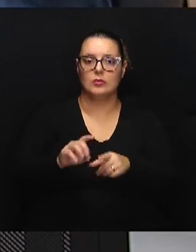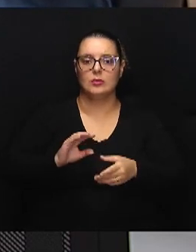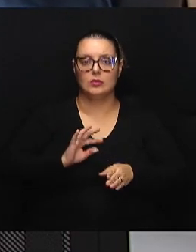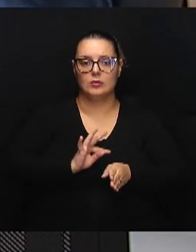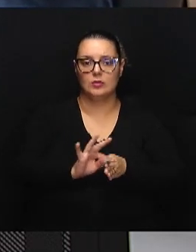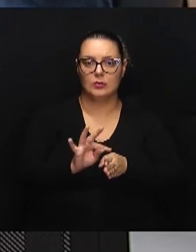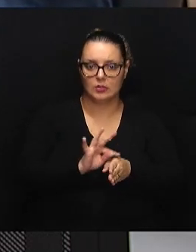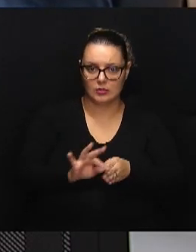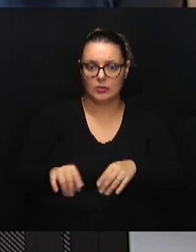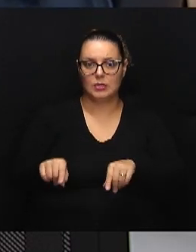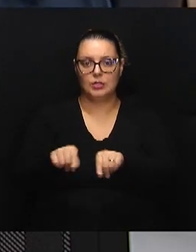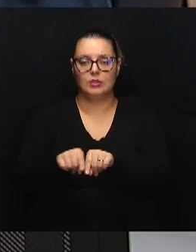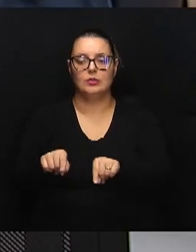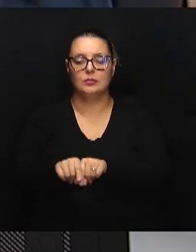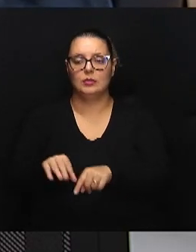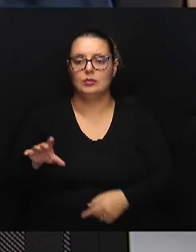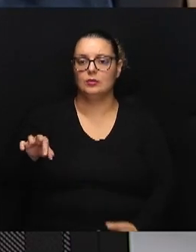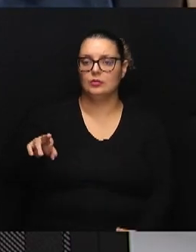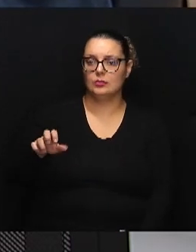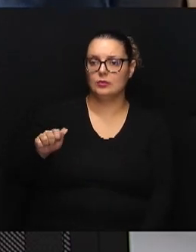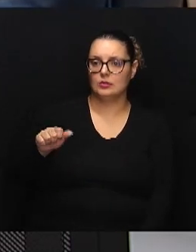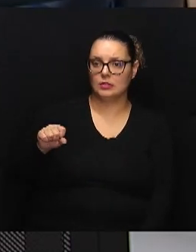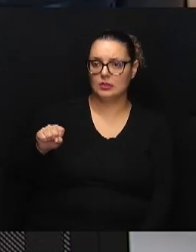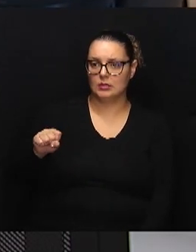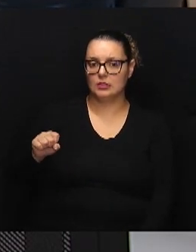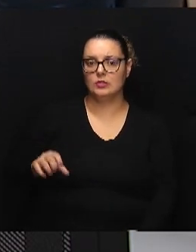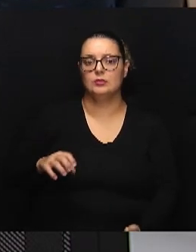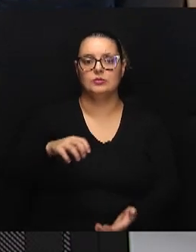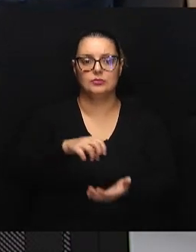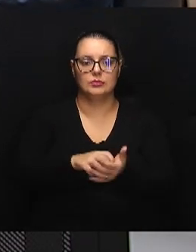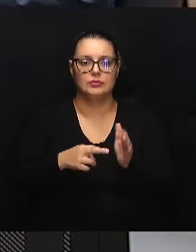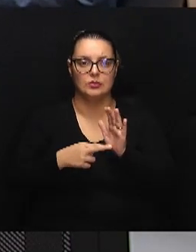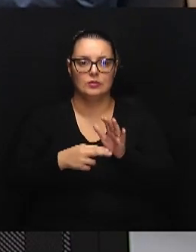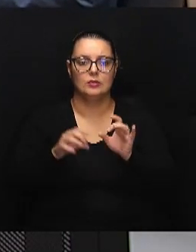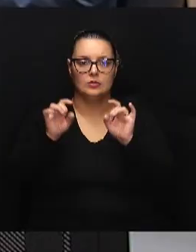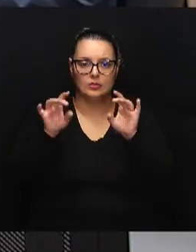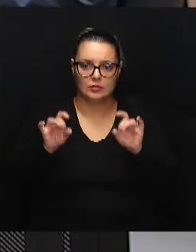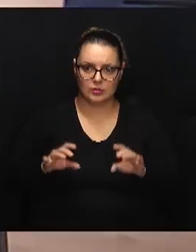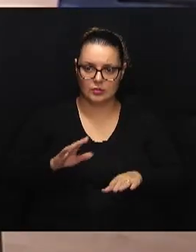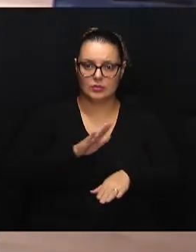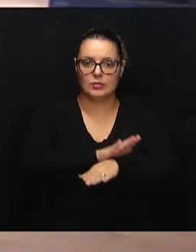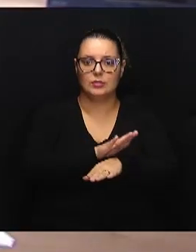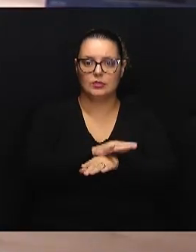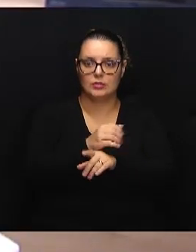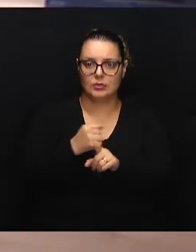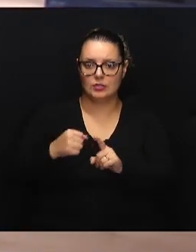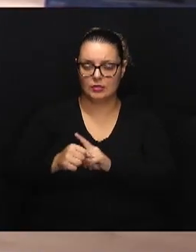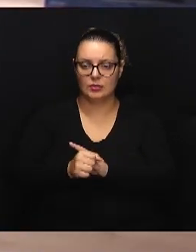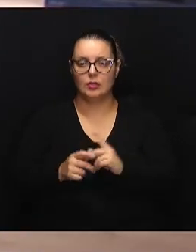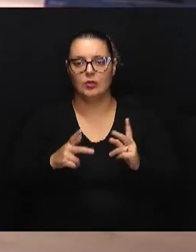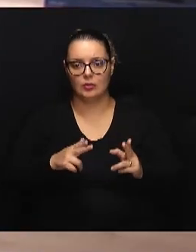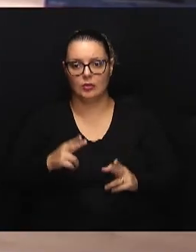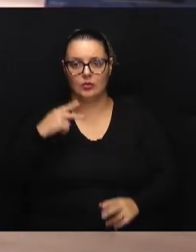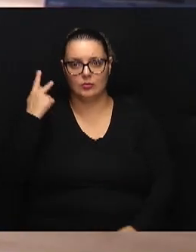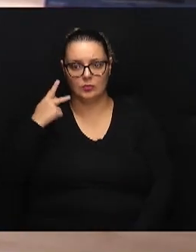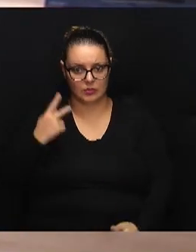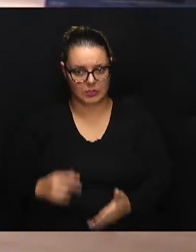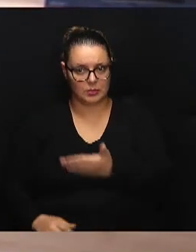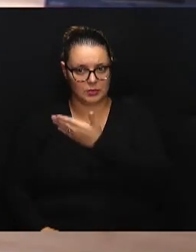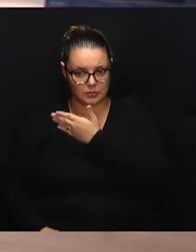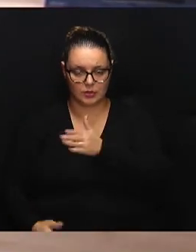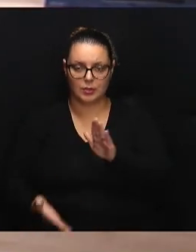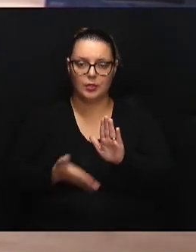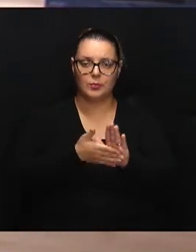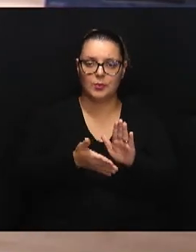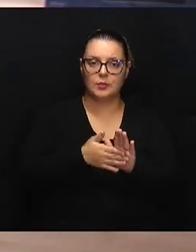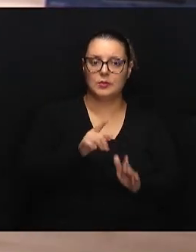Tutelar e também com o CREAS, o Centro de Referência Especializado de Assistência Social. De acordo com o vereador, a proposta